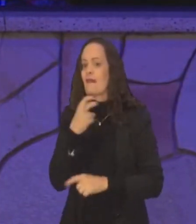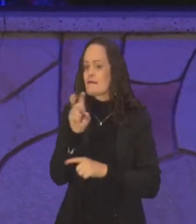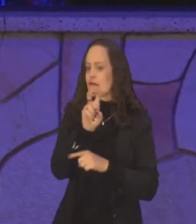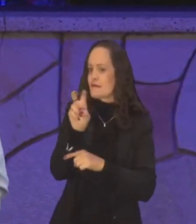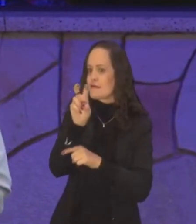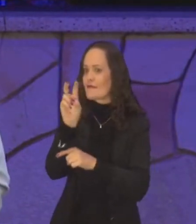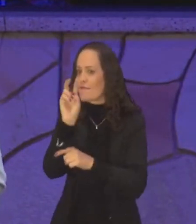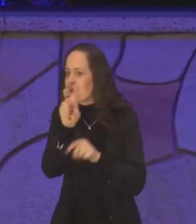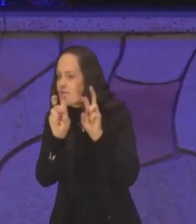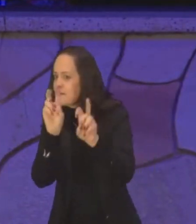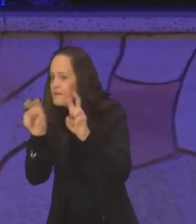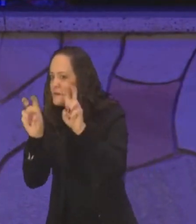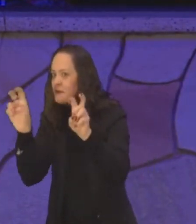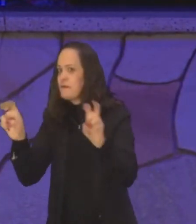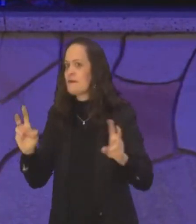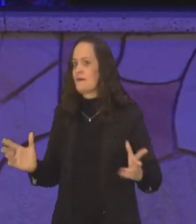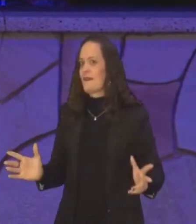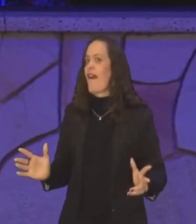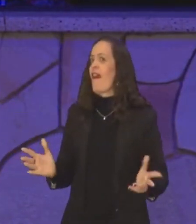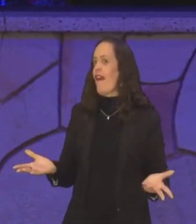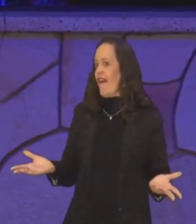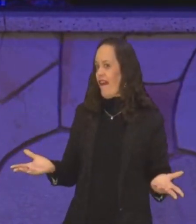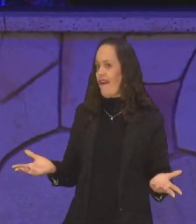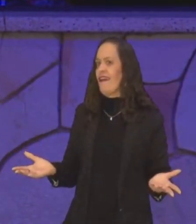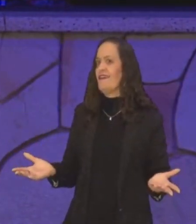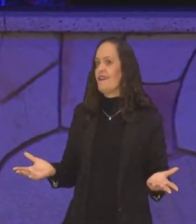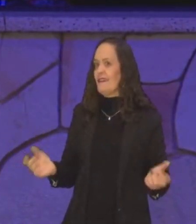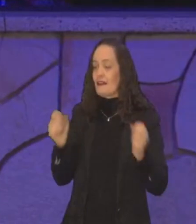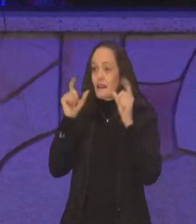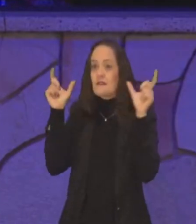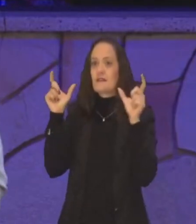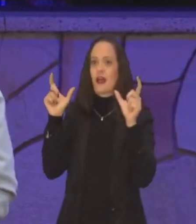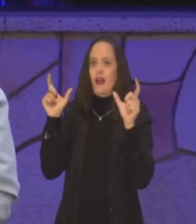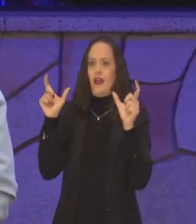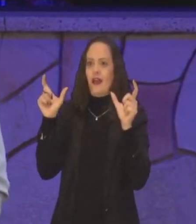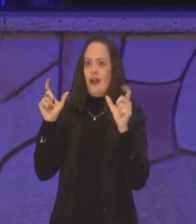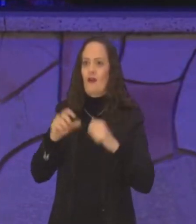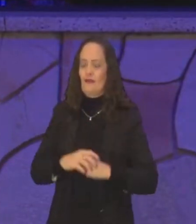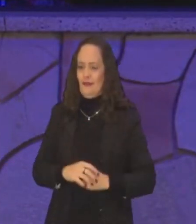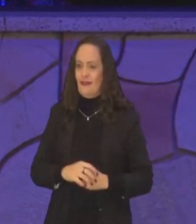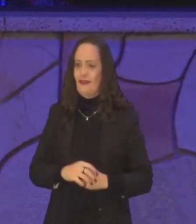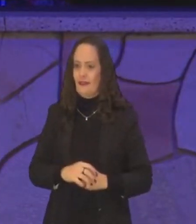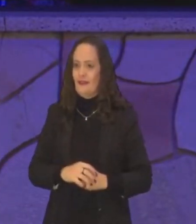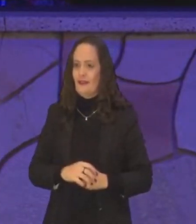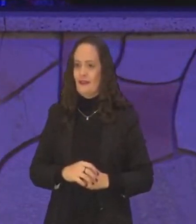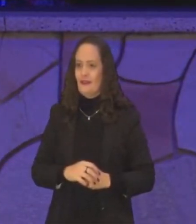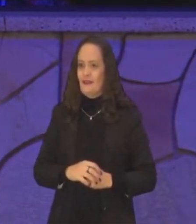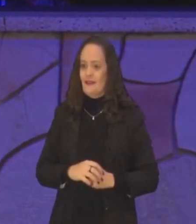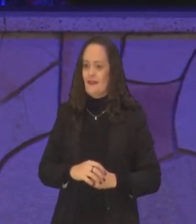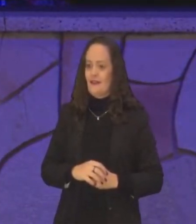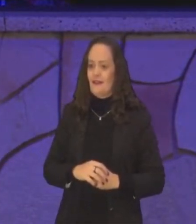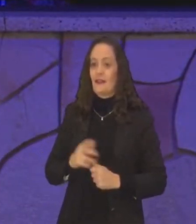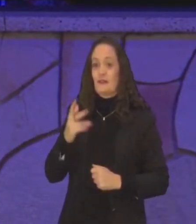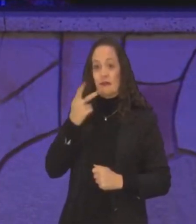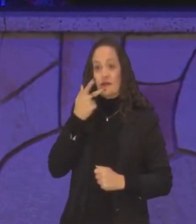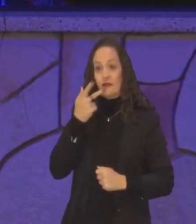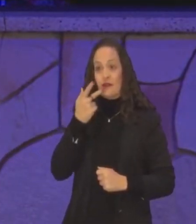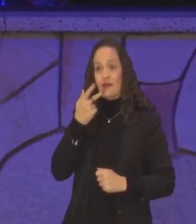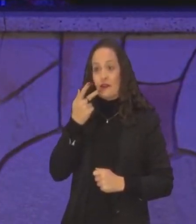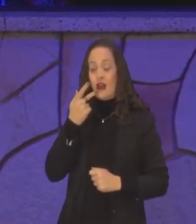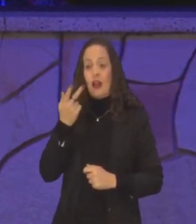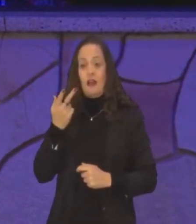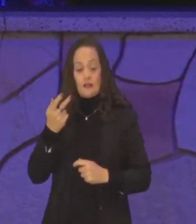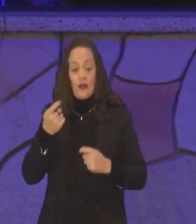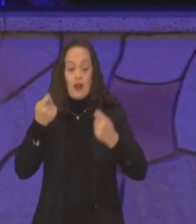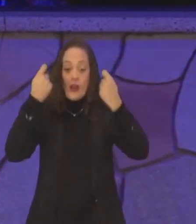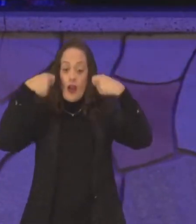Existe um texto que o Senhor fala sobre isso, Mateus 10:16, eu estou enviando vocês como ovelhas para o meio dos